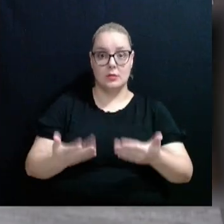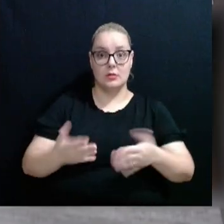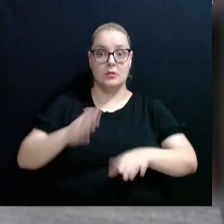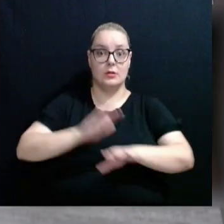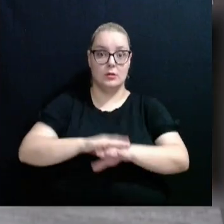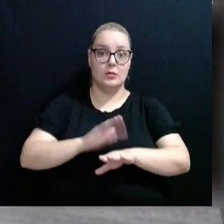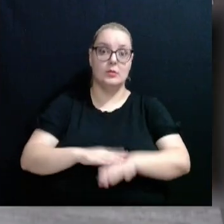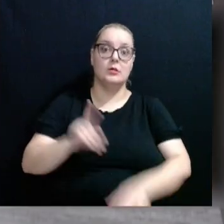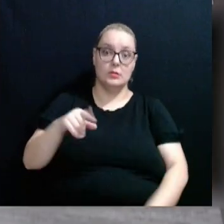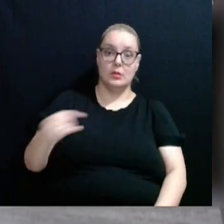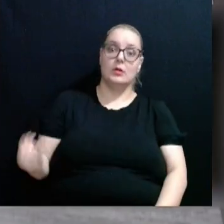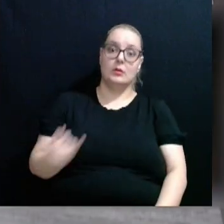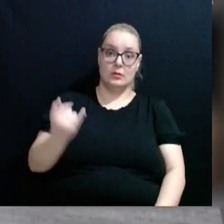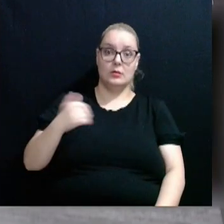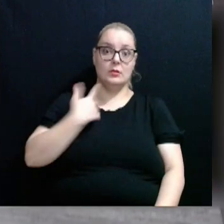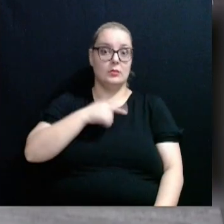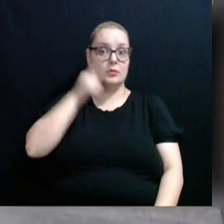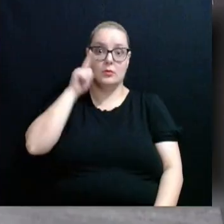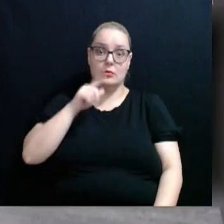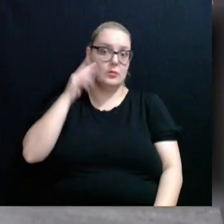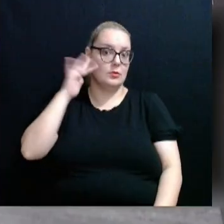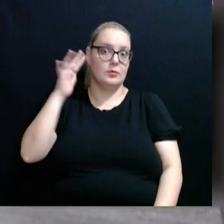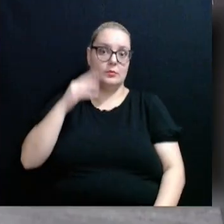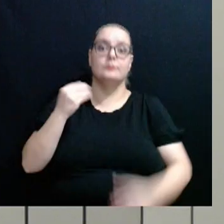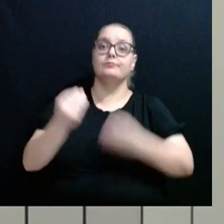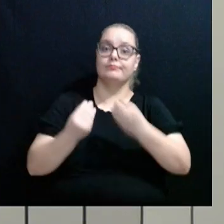que a gente já não consegue mais imaginar como seria sem.